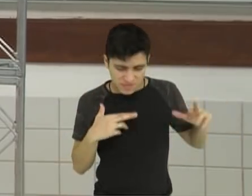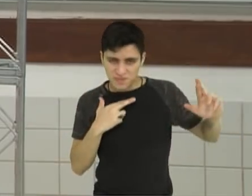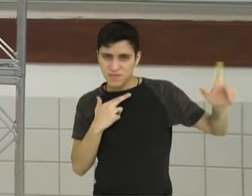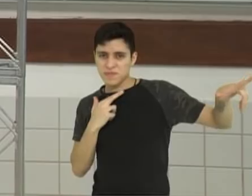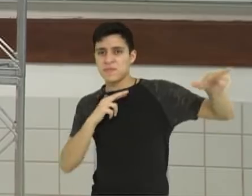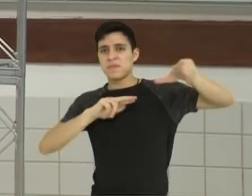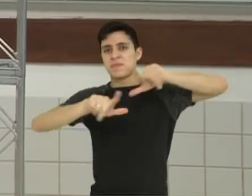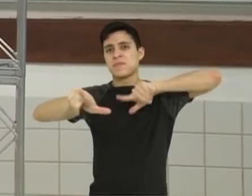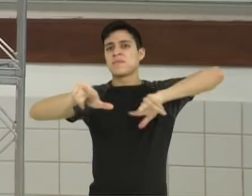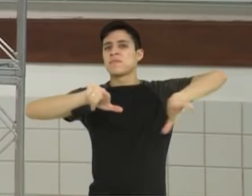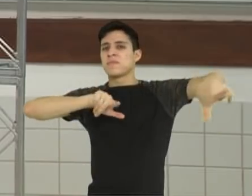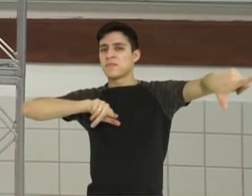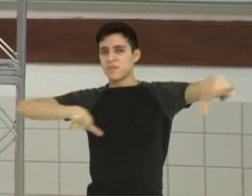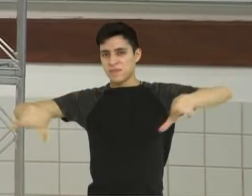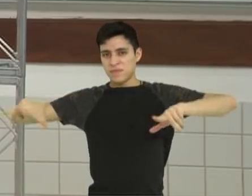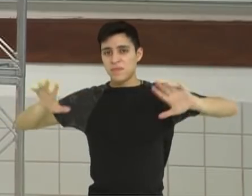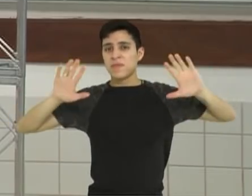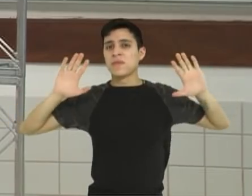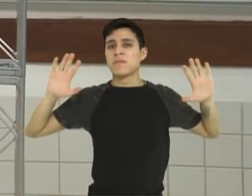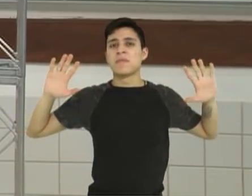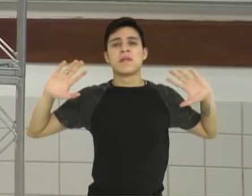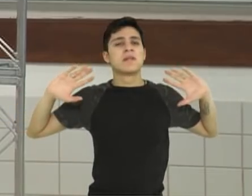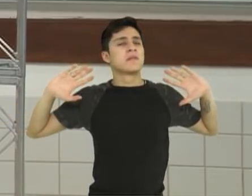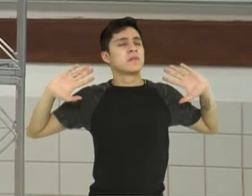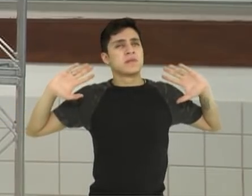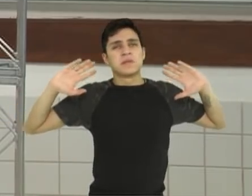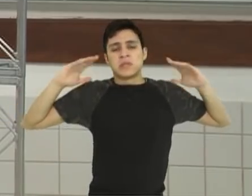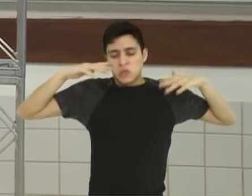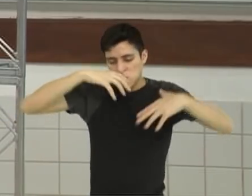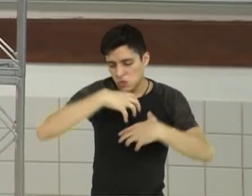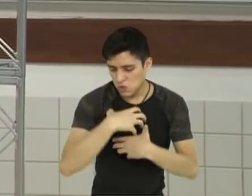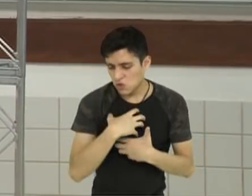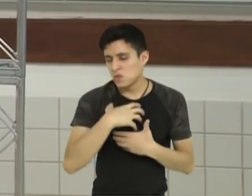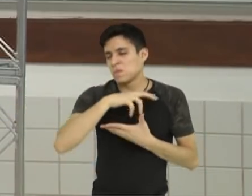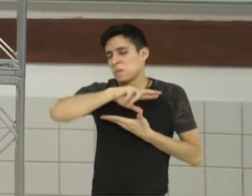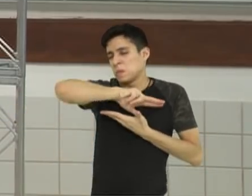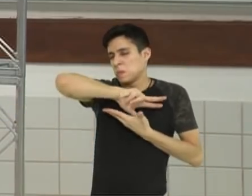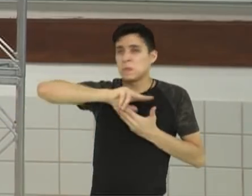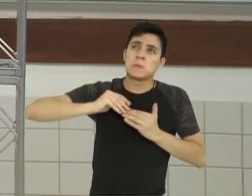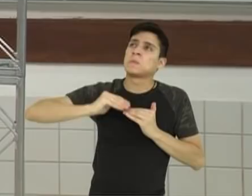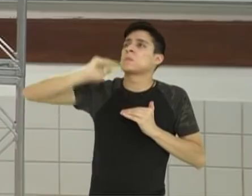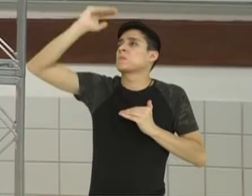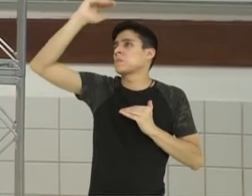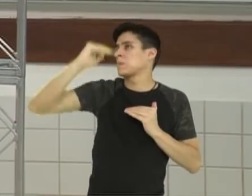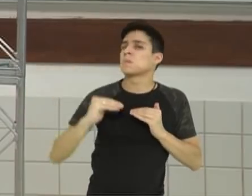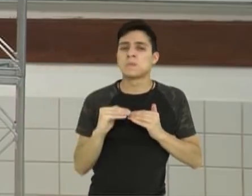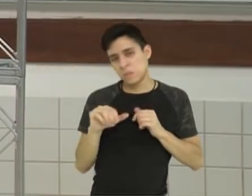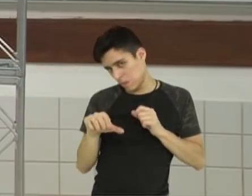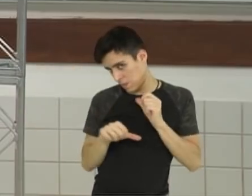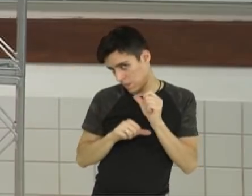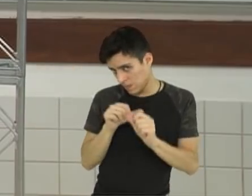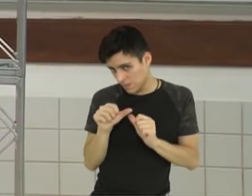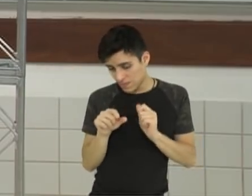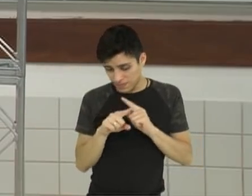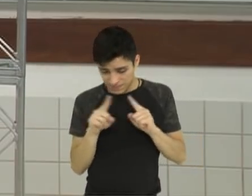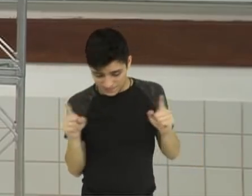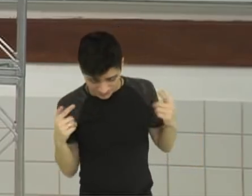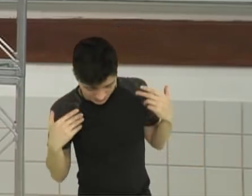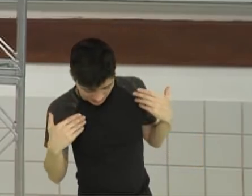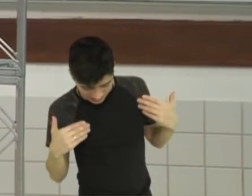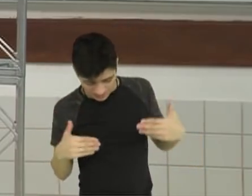é diferente. Estatura, tamanho, formato. Mas todos os corpos dos seres humanos são formados